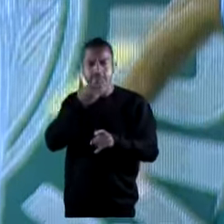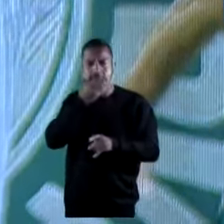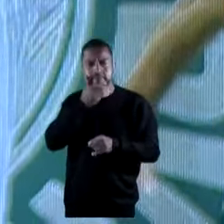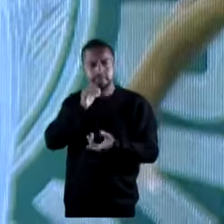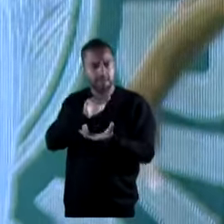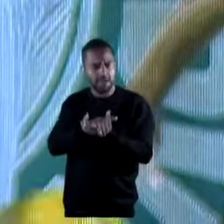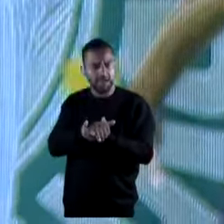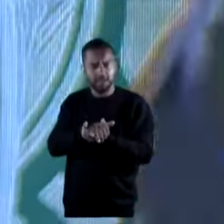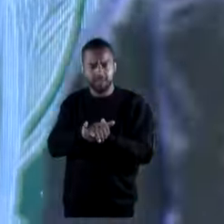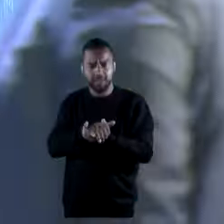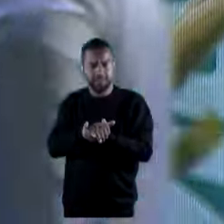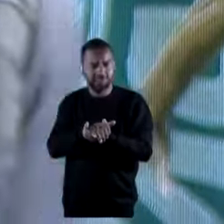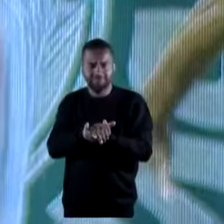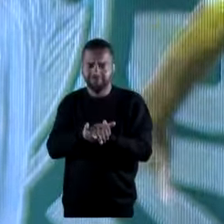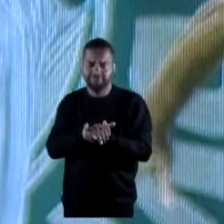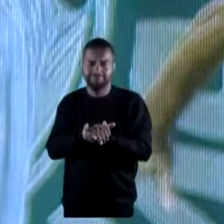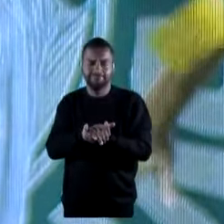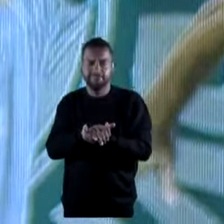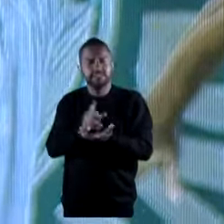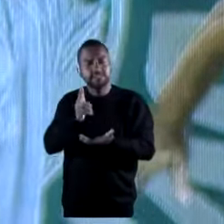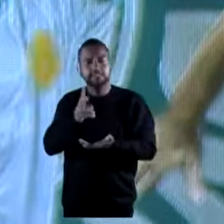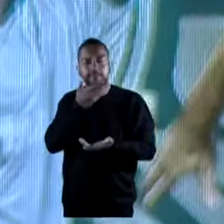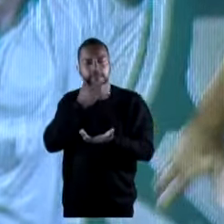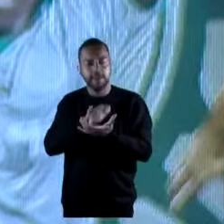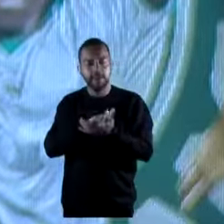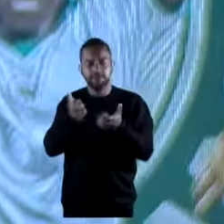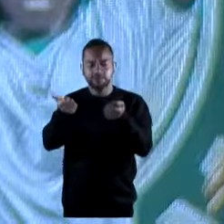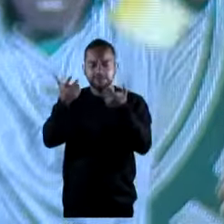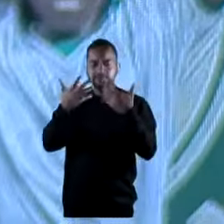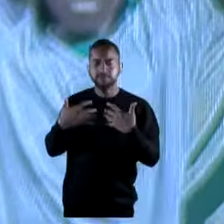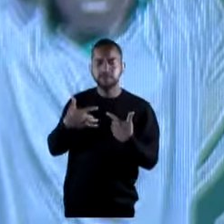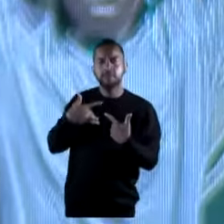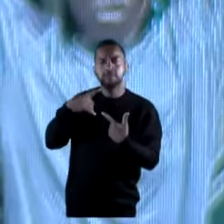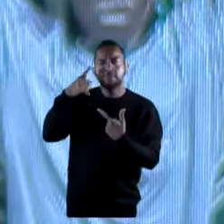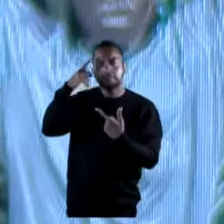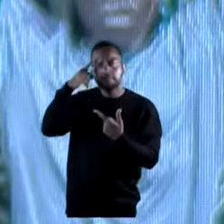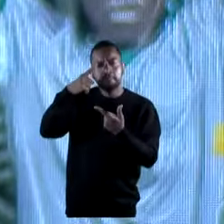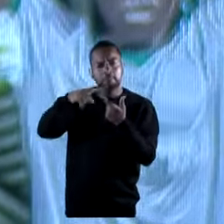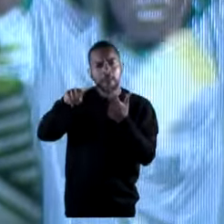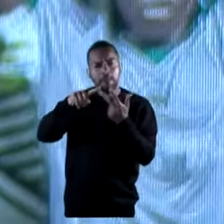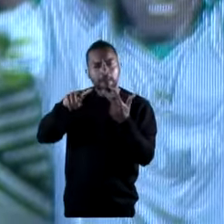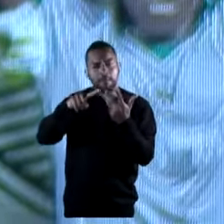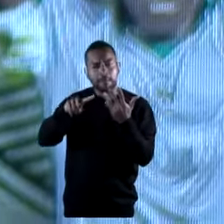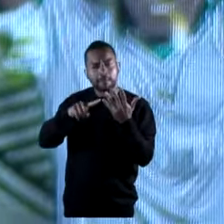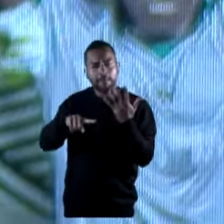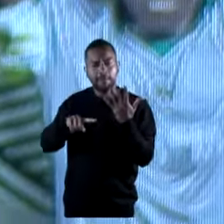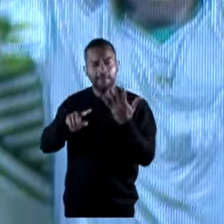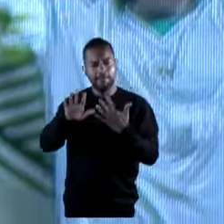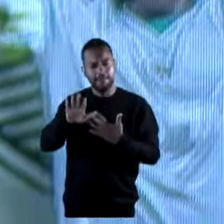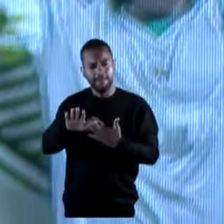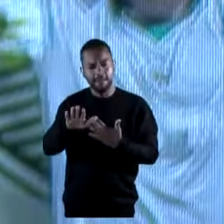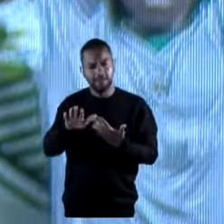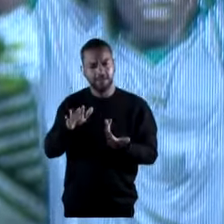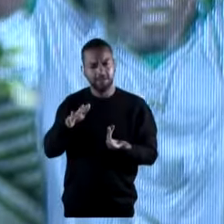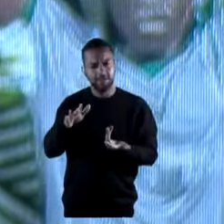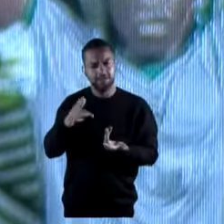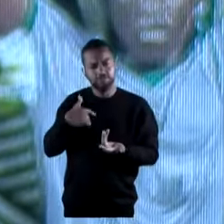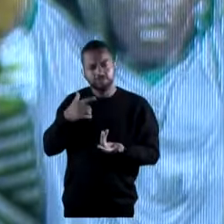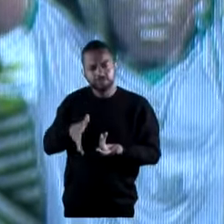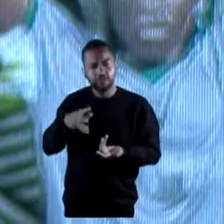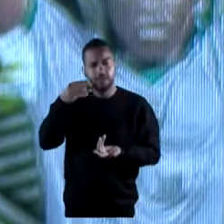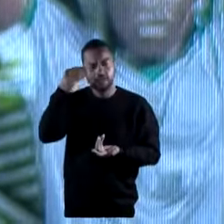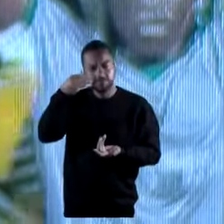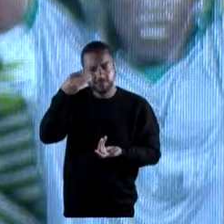ele sempre diz para mim, Leila, eu penso, tudo passa pela minha cabeça, tudo, tudo. Não é que eu sou um homem